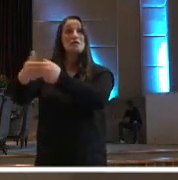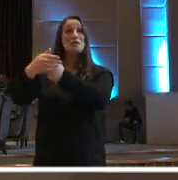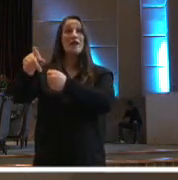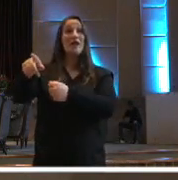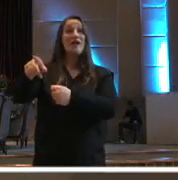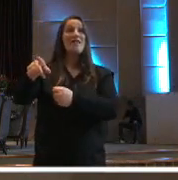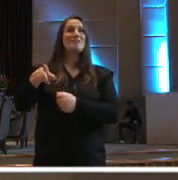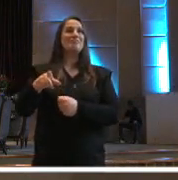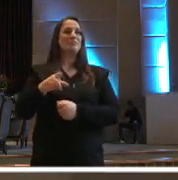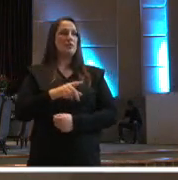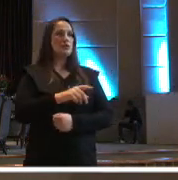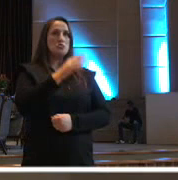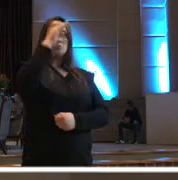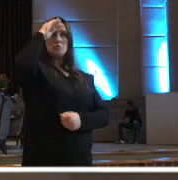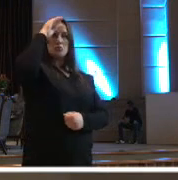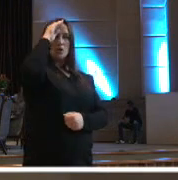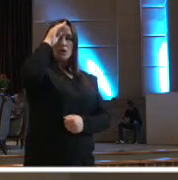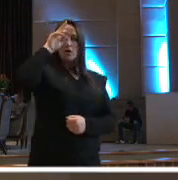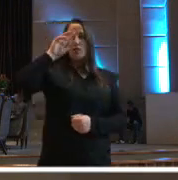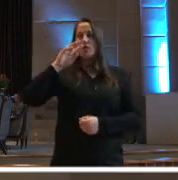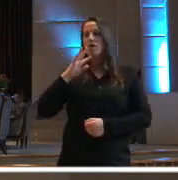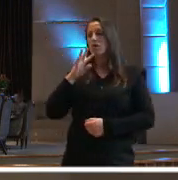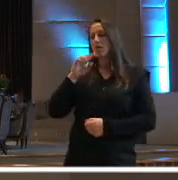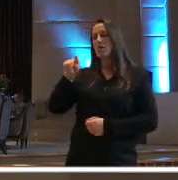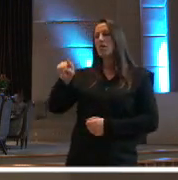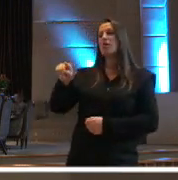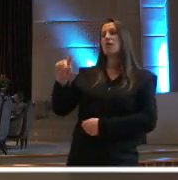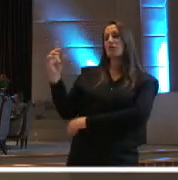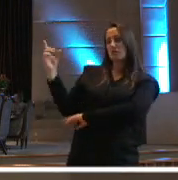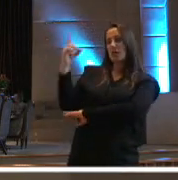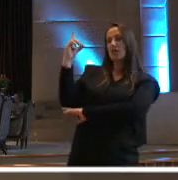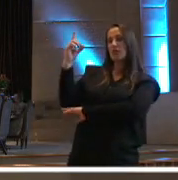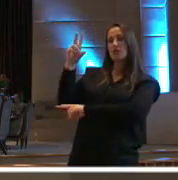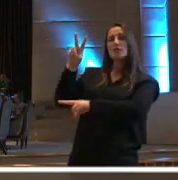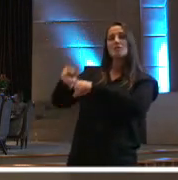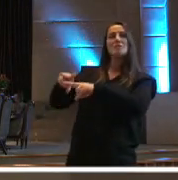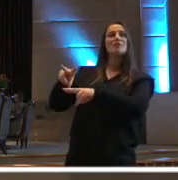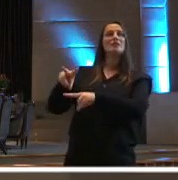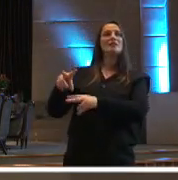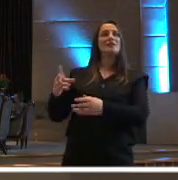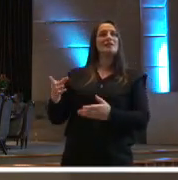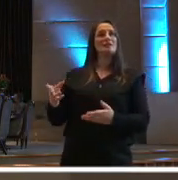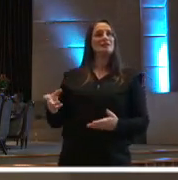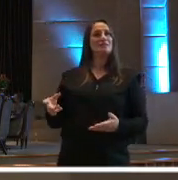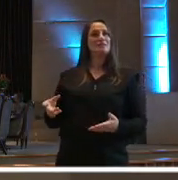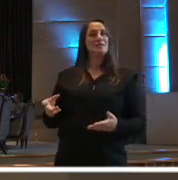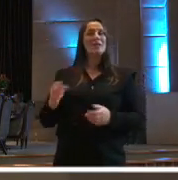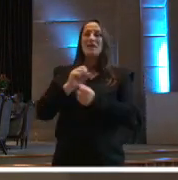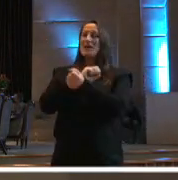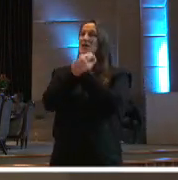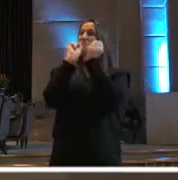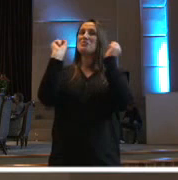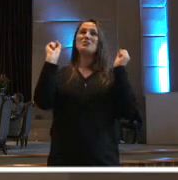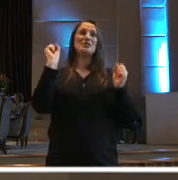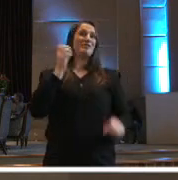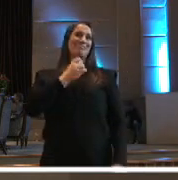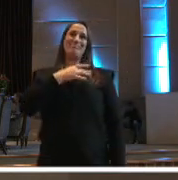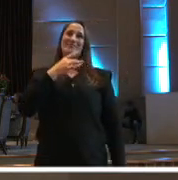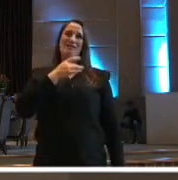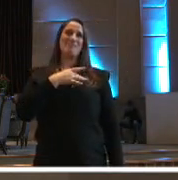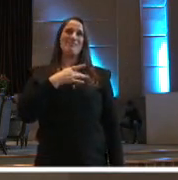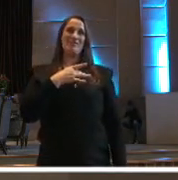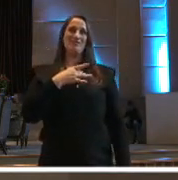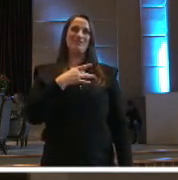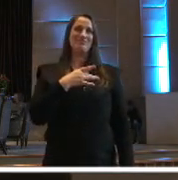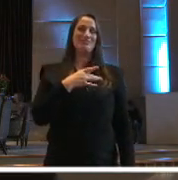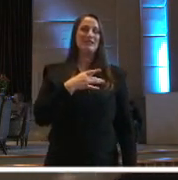reconhecido por aqueles militares filisteus. E é impossível não sentir medo. Eu não sei se